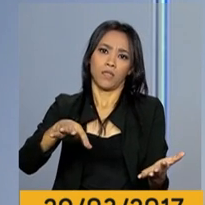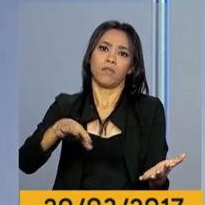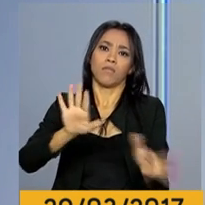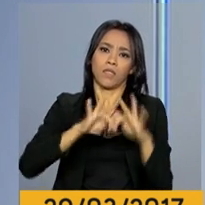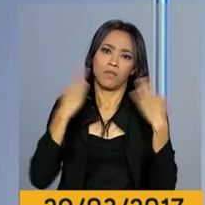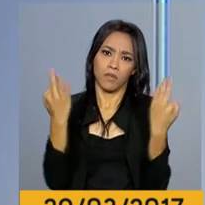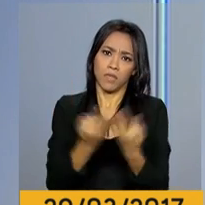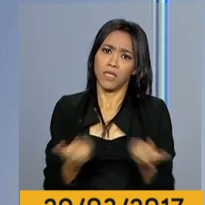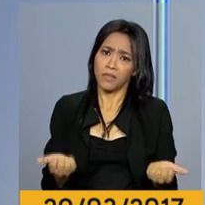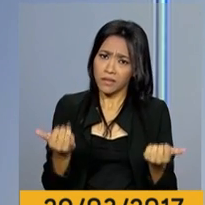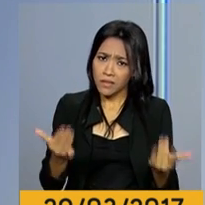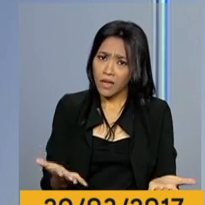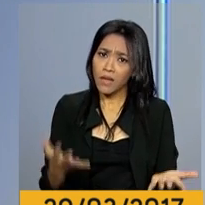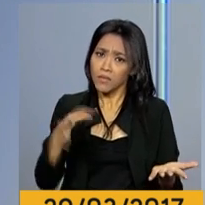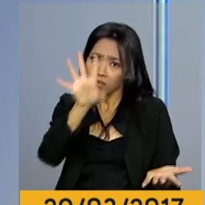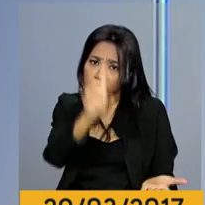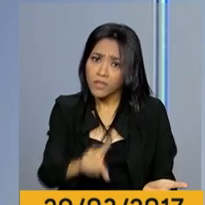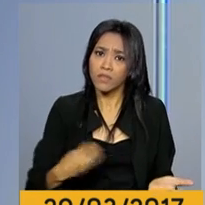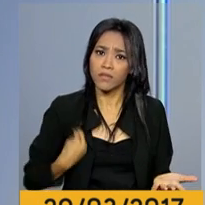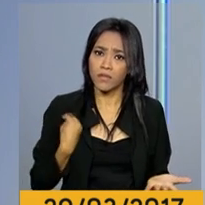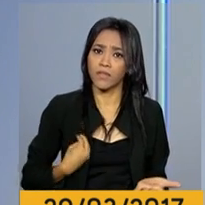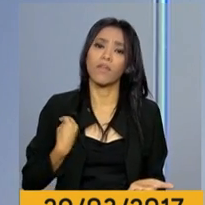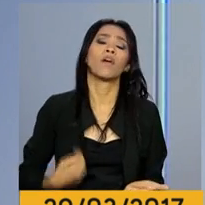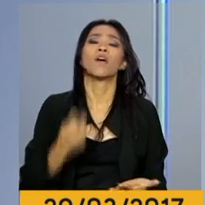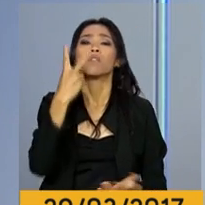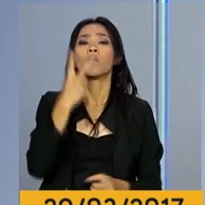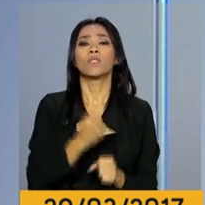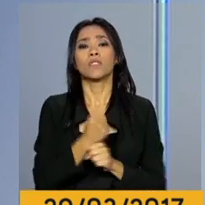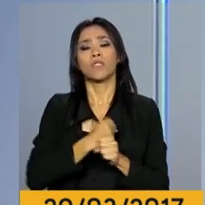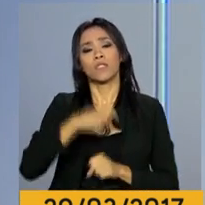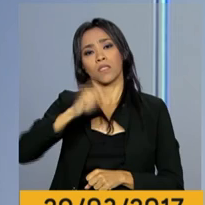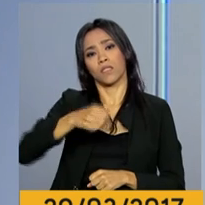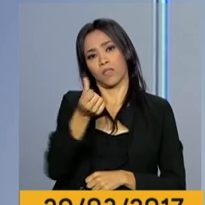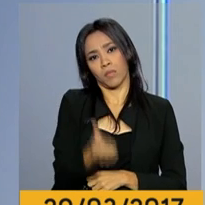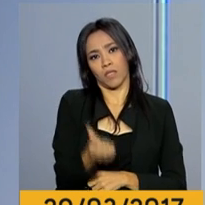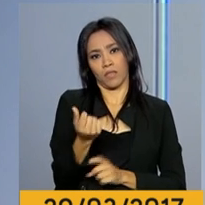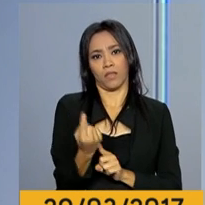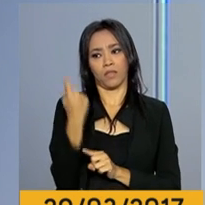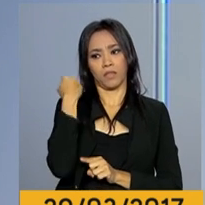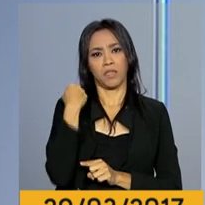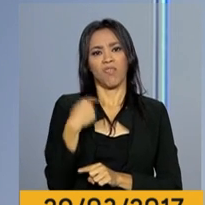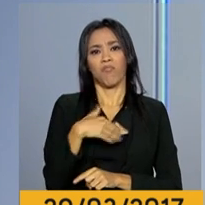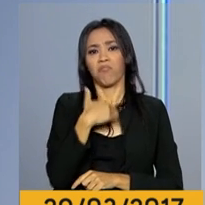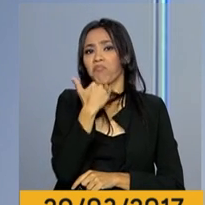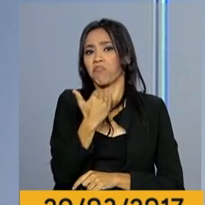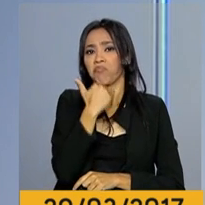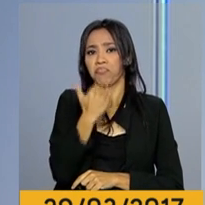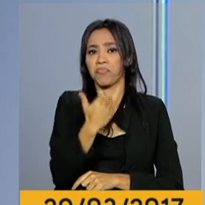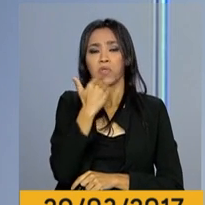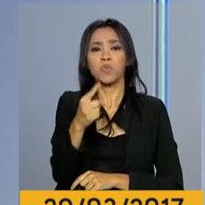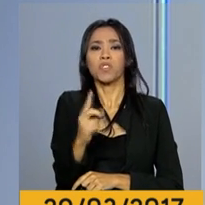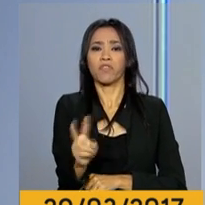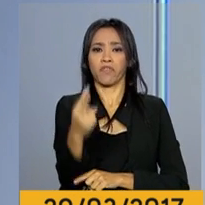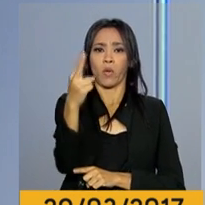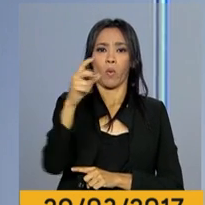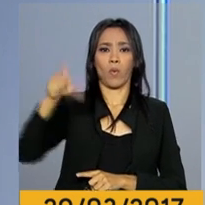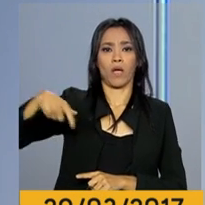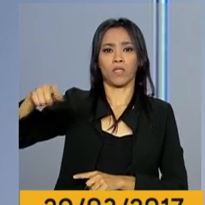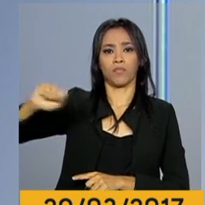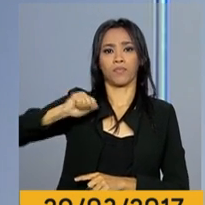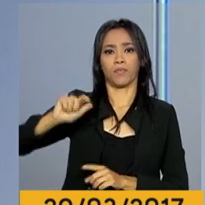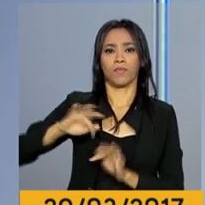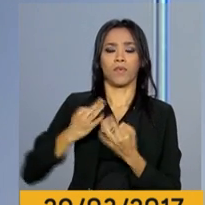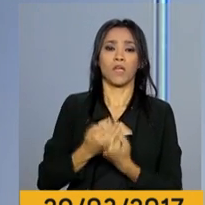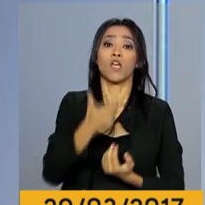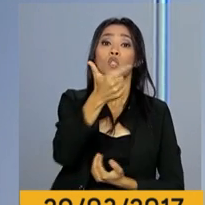de vida nós dois anos e meio não se revalorizavam bolsa família nós valorizamos em 12 6 por